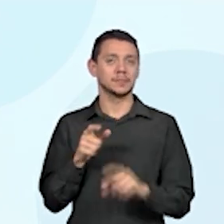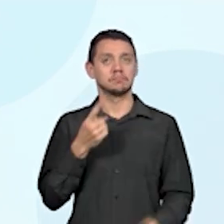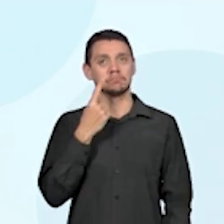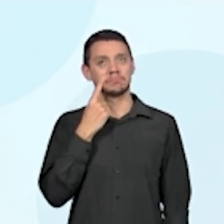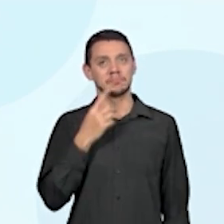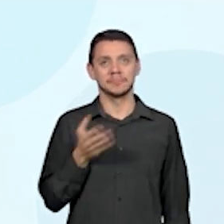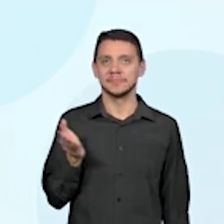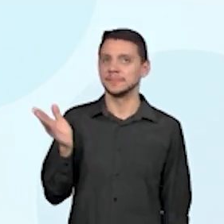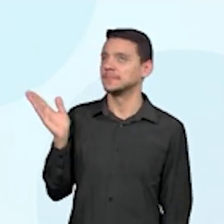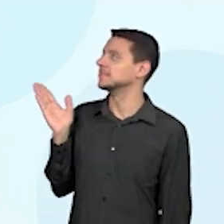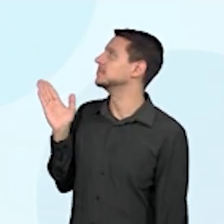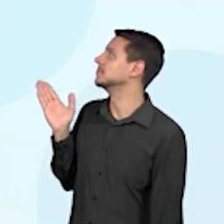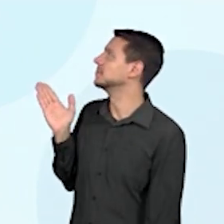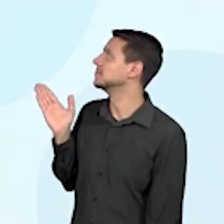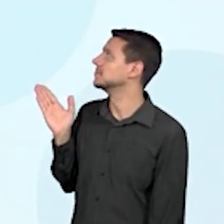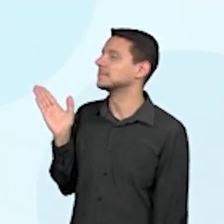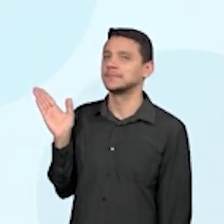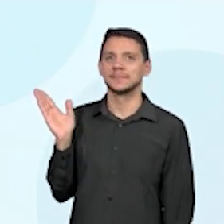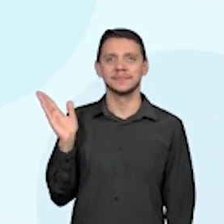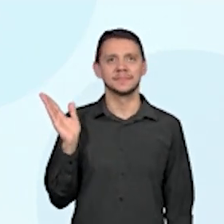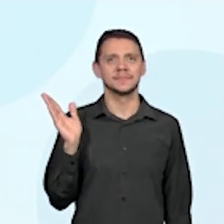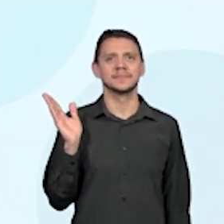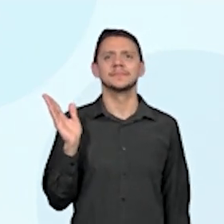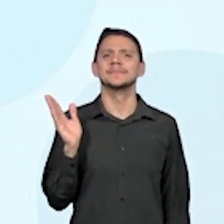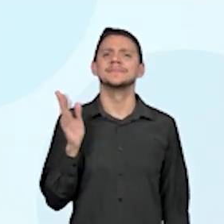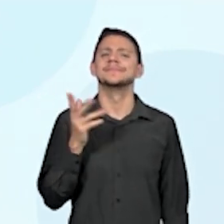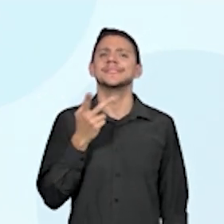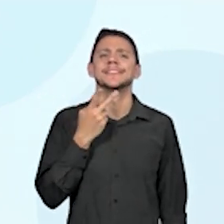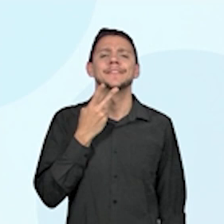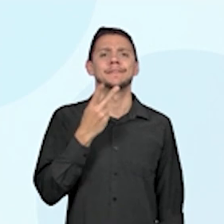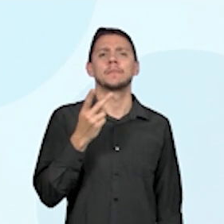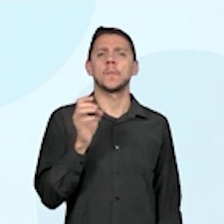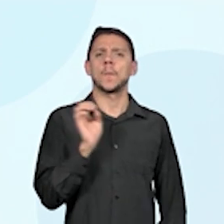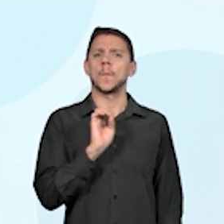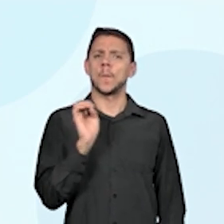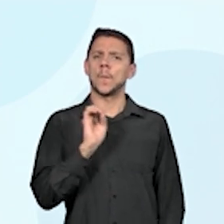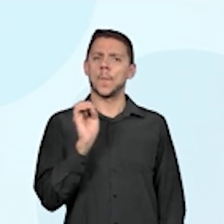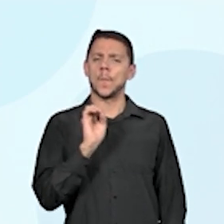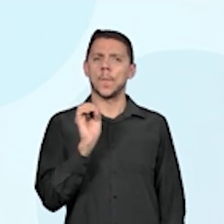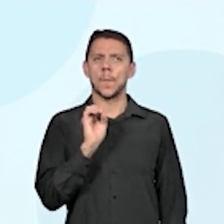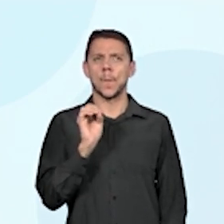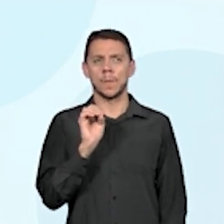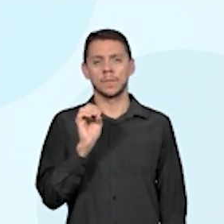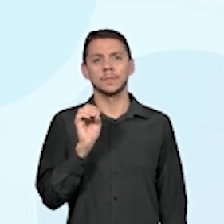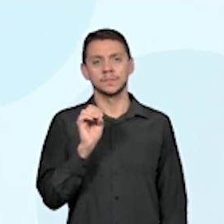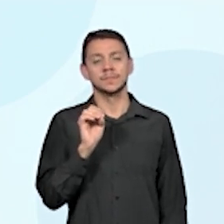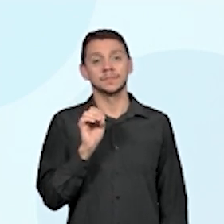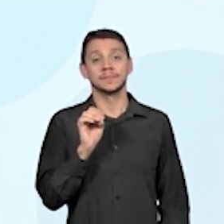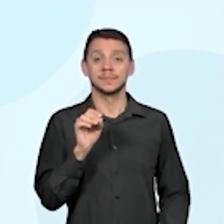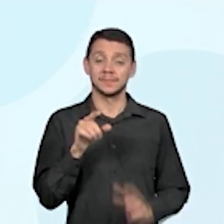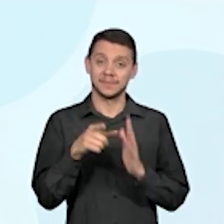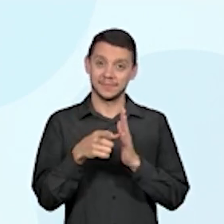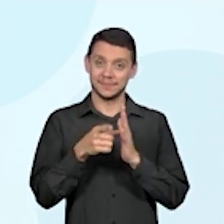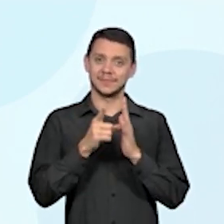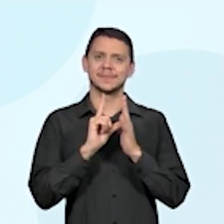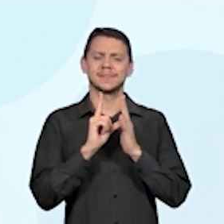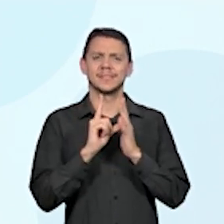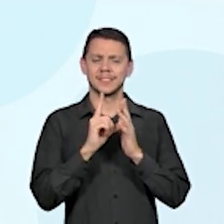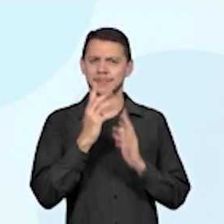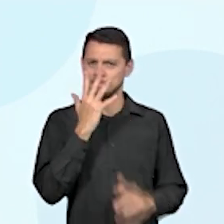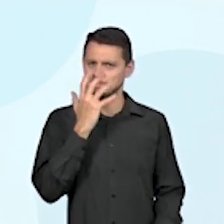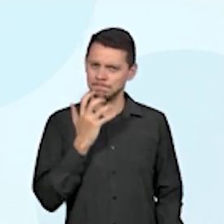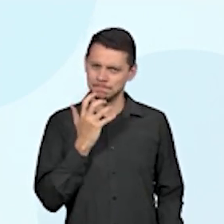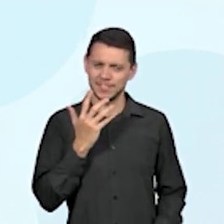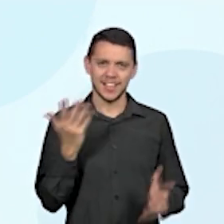Notem o segundo personagem que não diz nada. E a cara do outro personagem, na tela anterior, não estava muito boa. Vamos